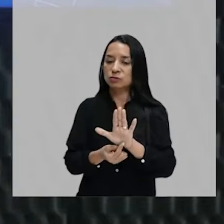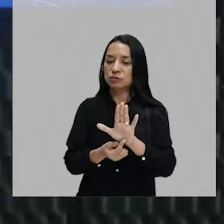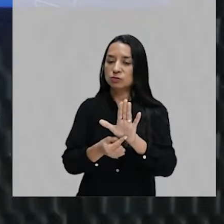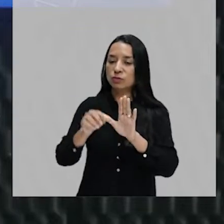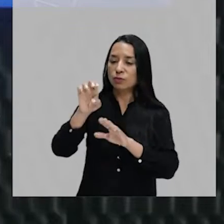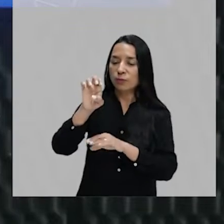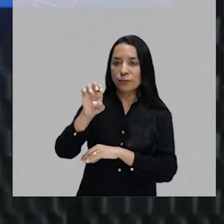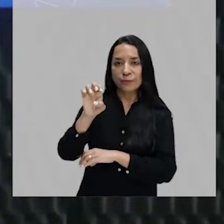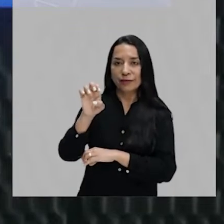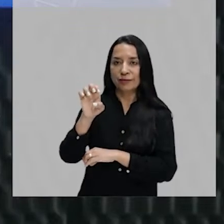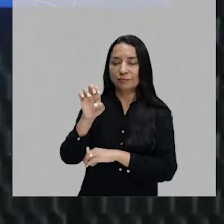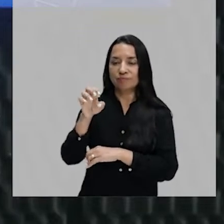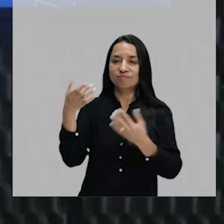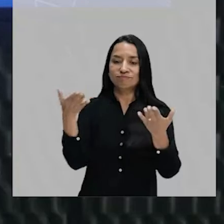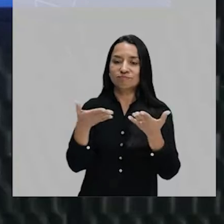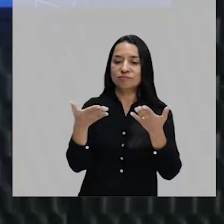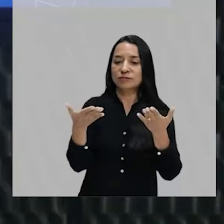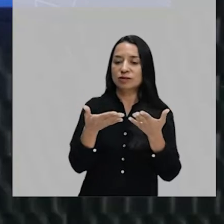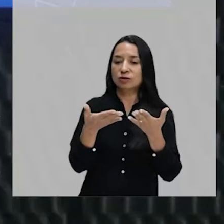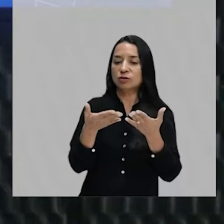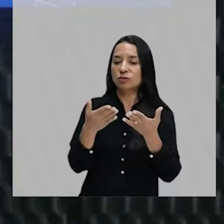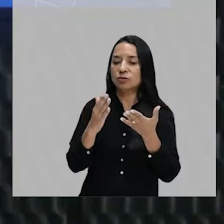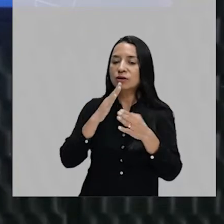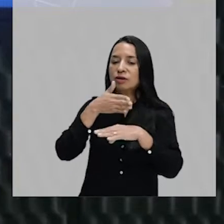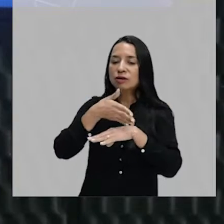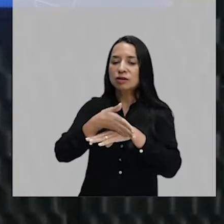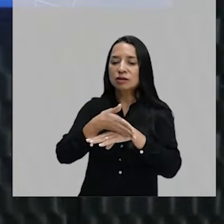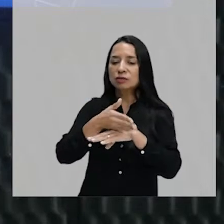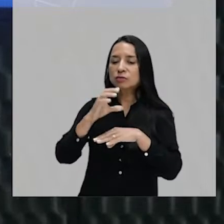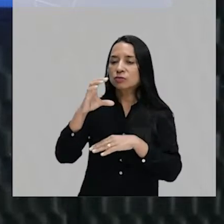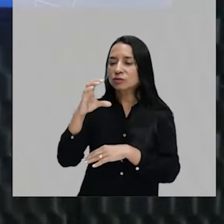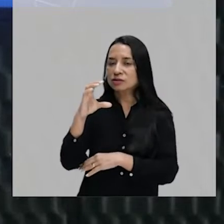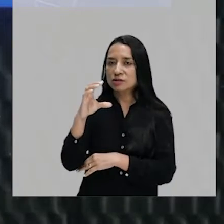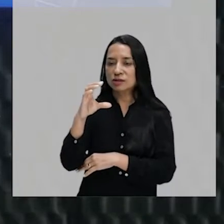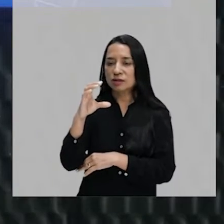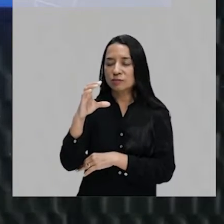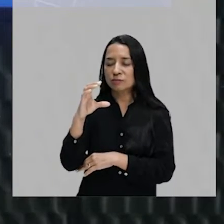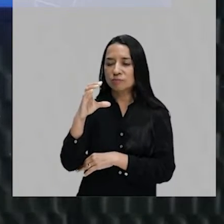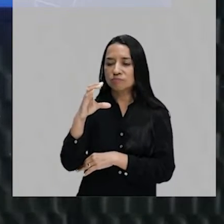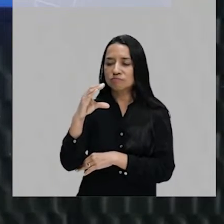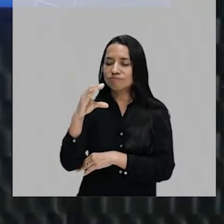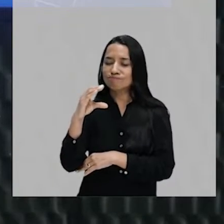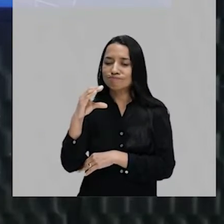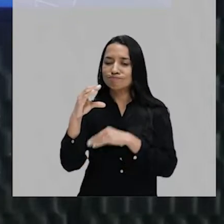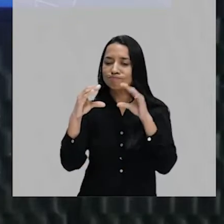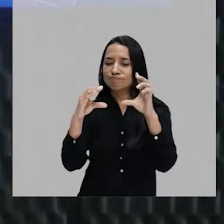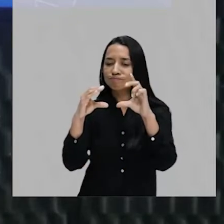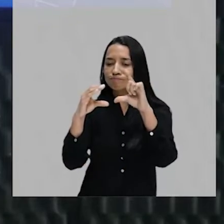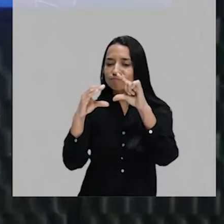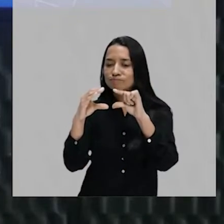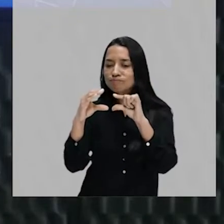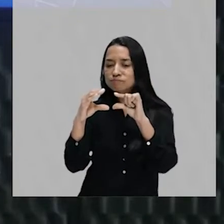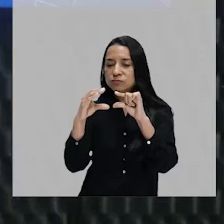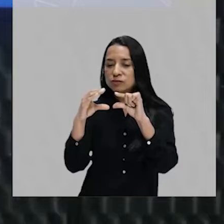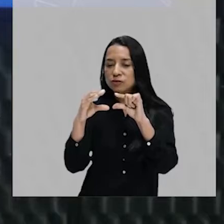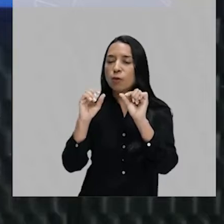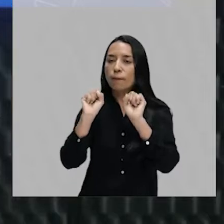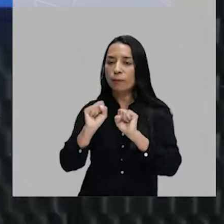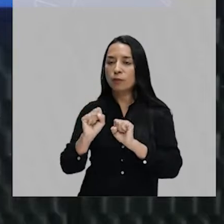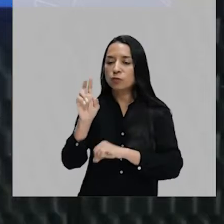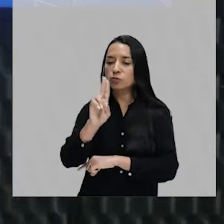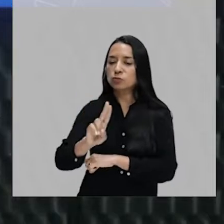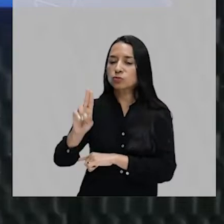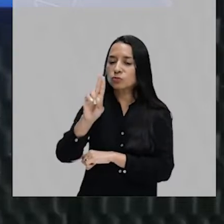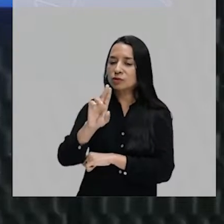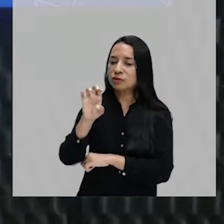é e agora entrou esses pezinho achatado eu vou poder usar esse